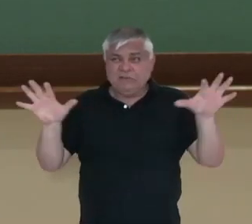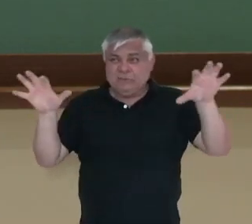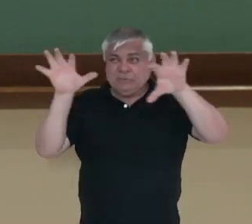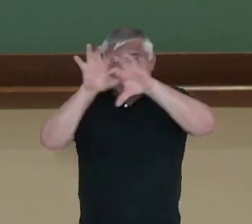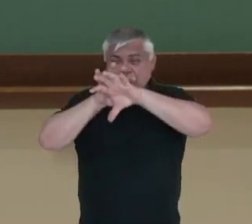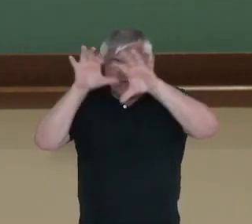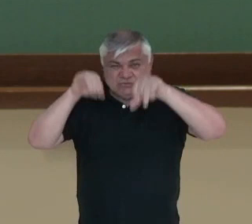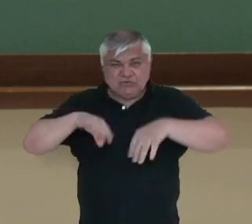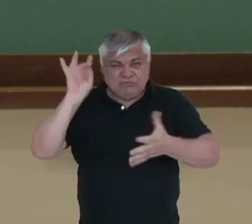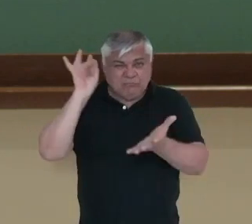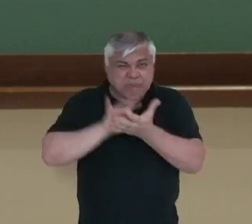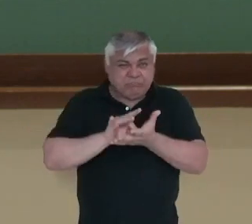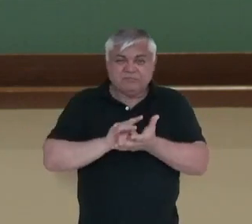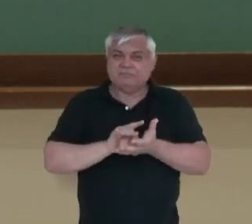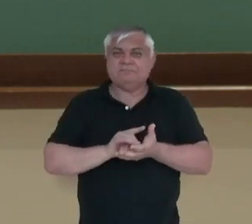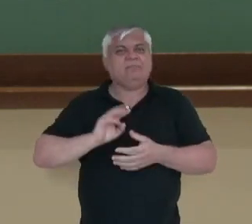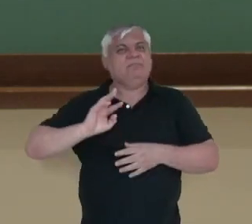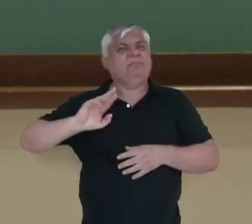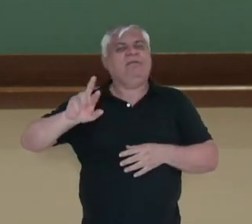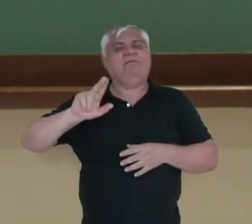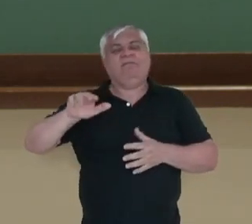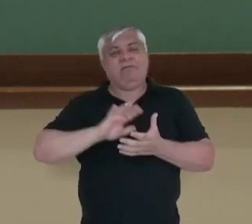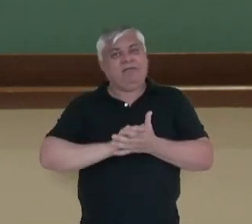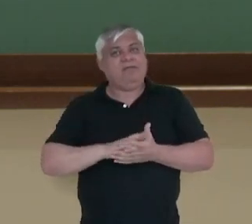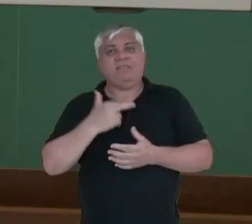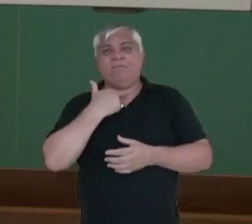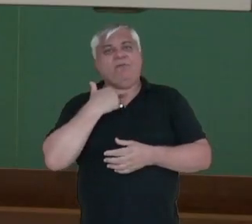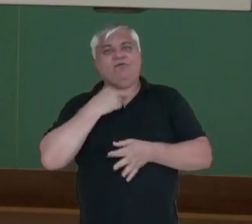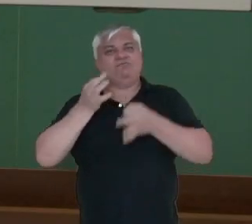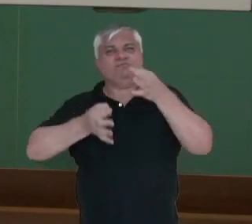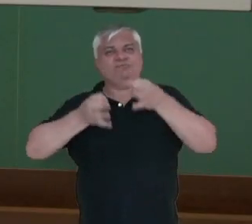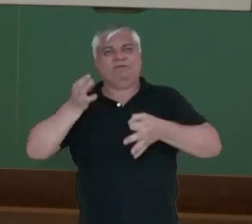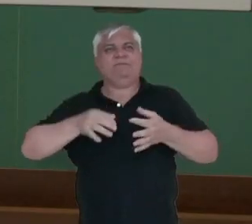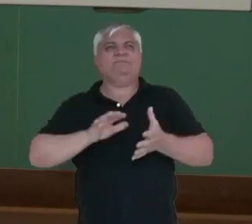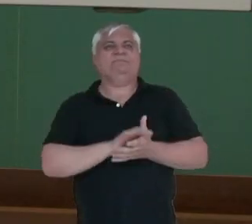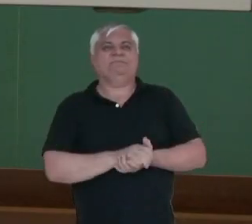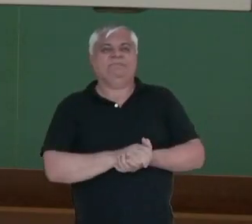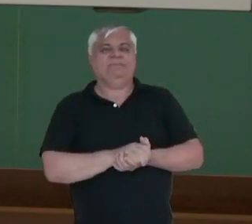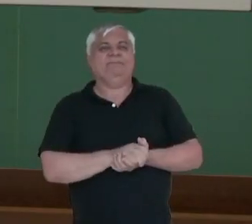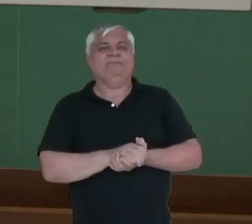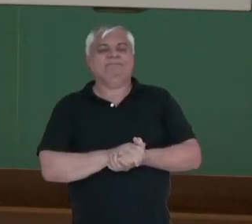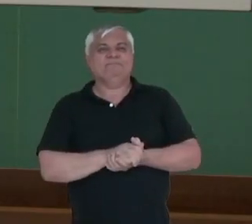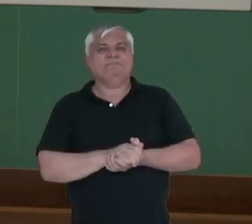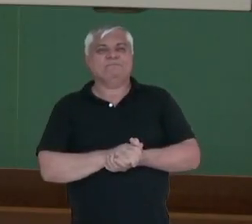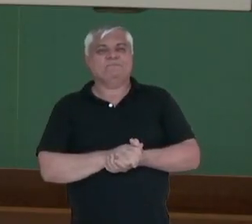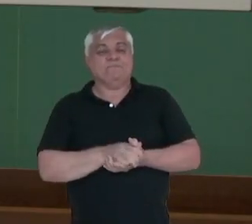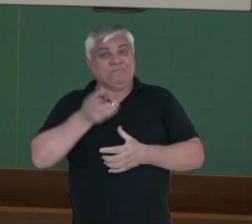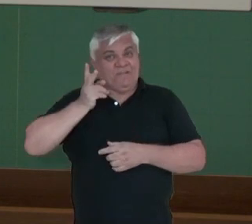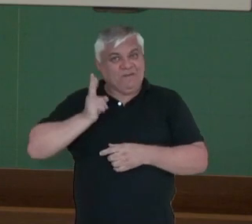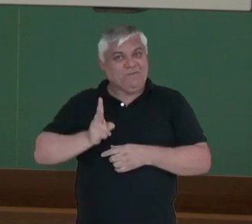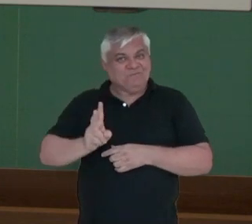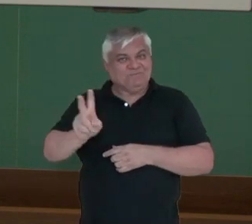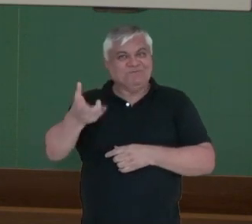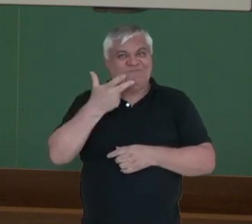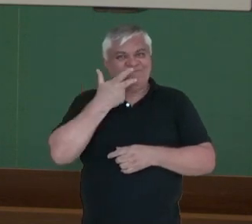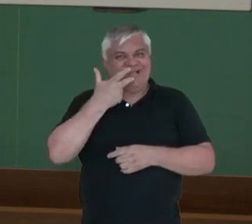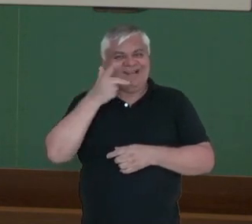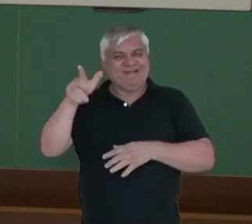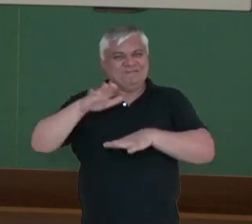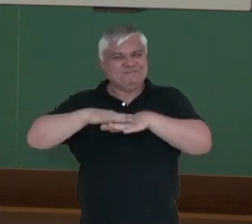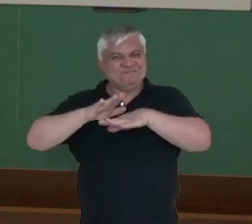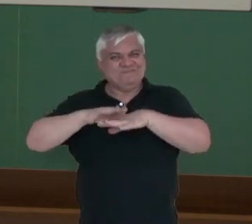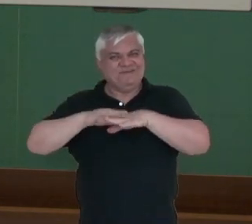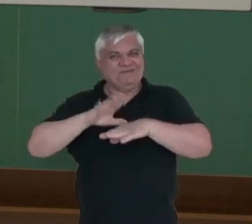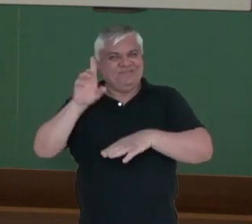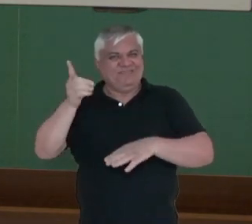uma experiência particular, não posso tirar um juízo universal. Ele vai dizer o seguinte, aqui é um trechinho da obra